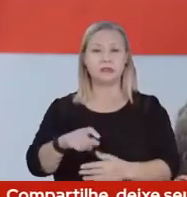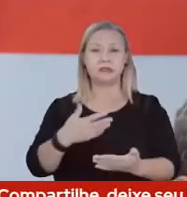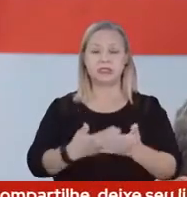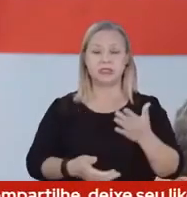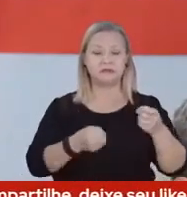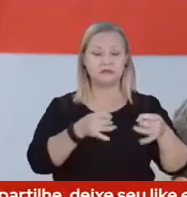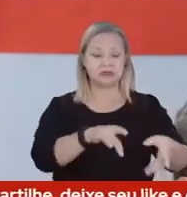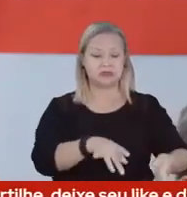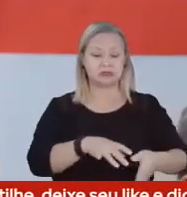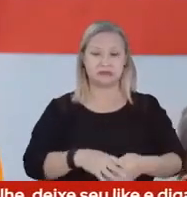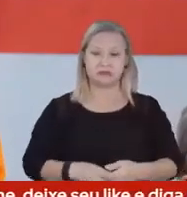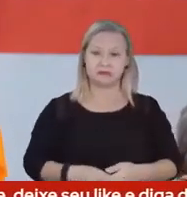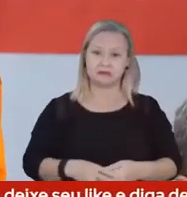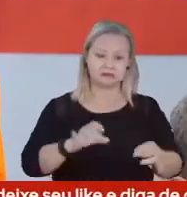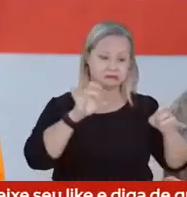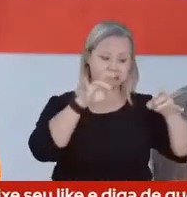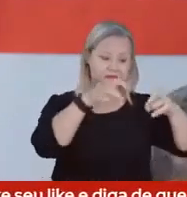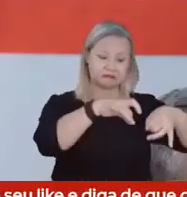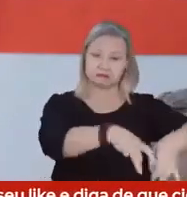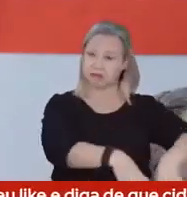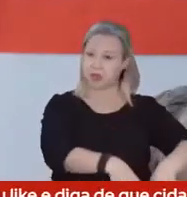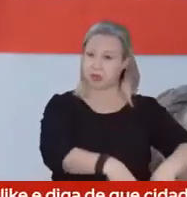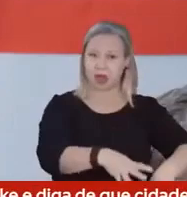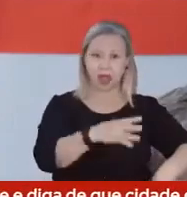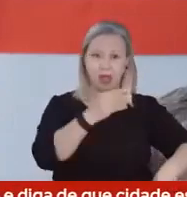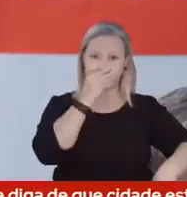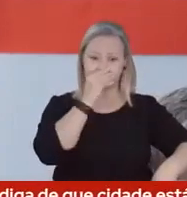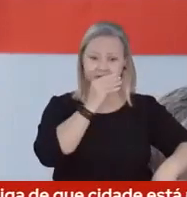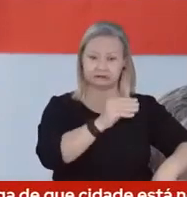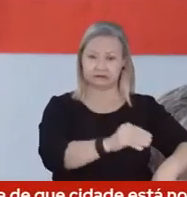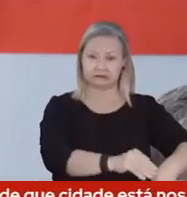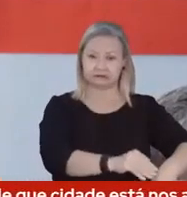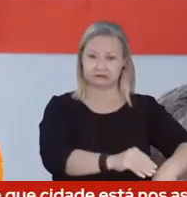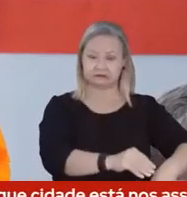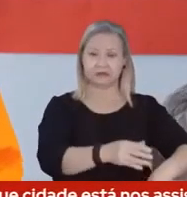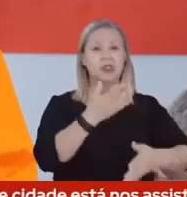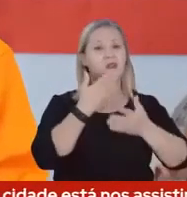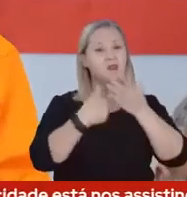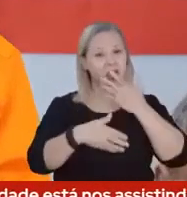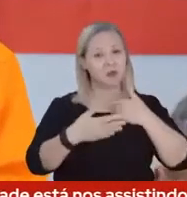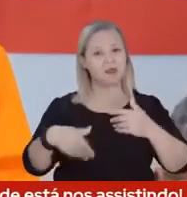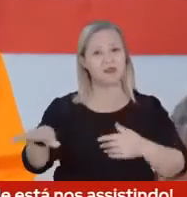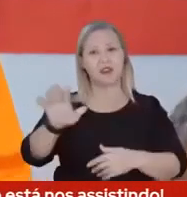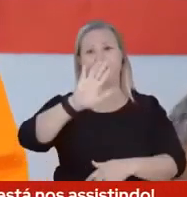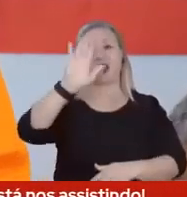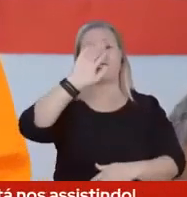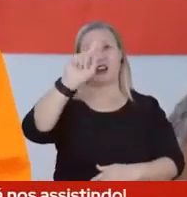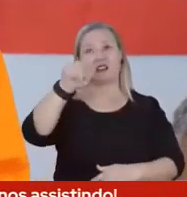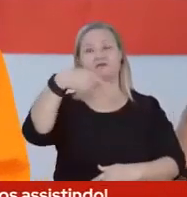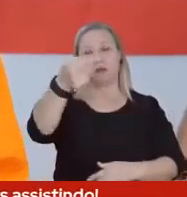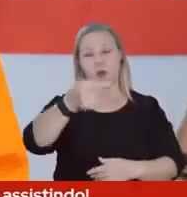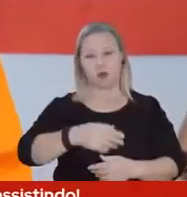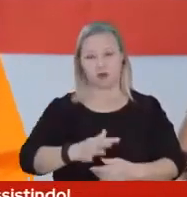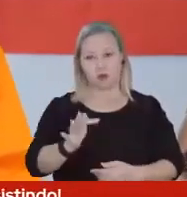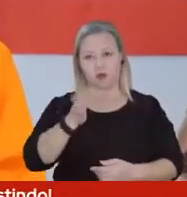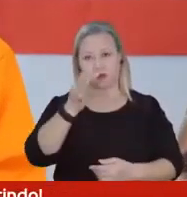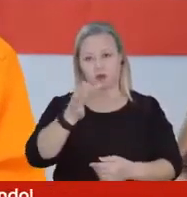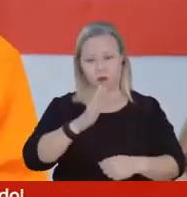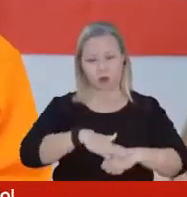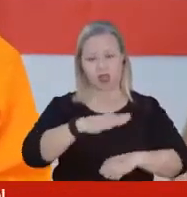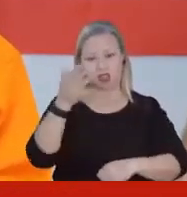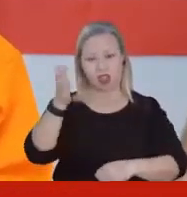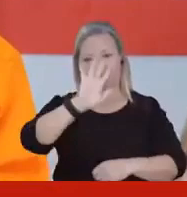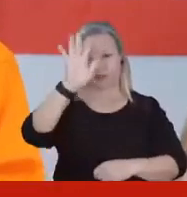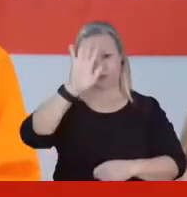disso. E o alimento vai ficar caro na próxima safra. Então, pessoal, a nossa tarefa, o dever de casa,